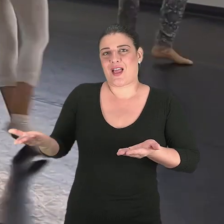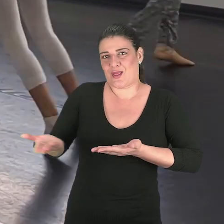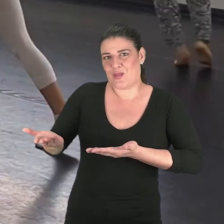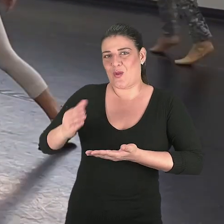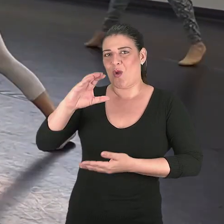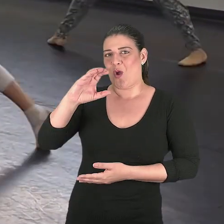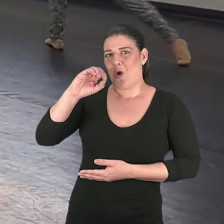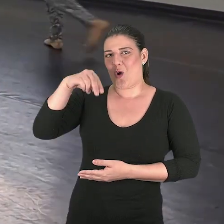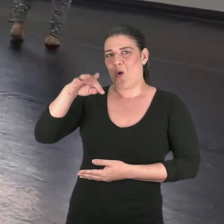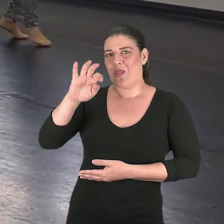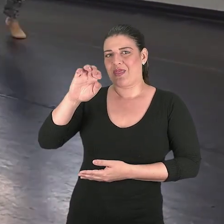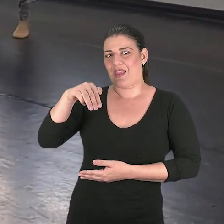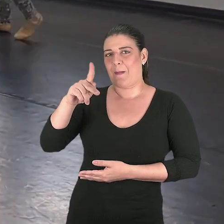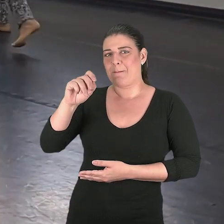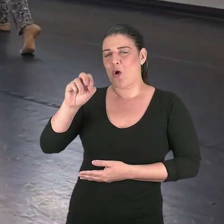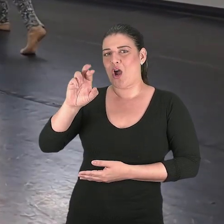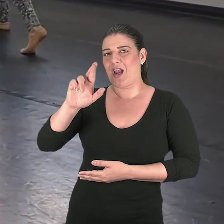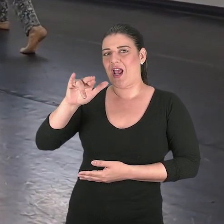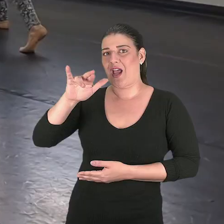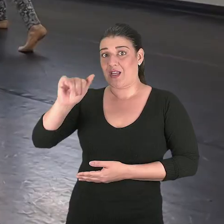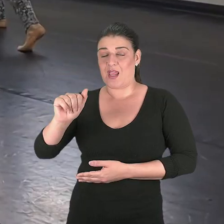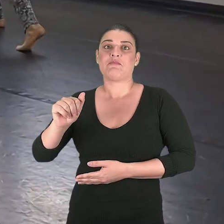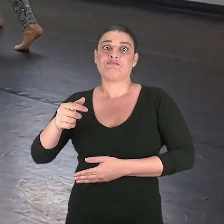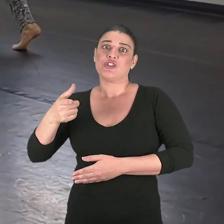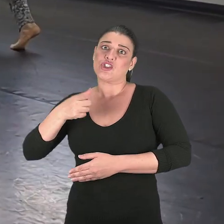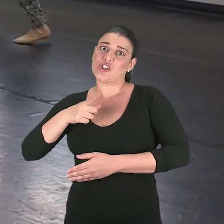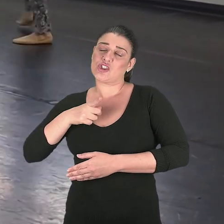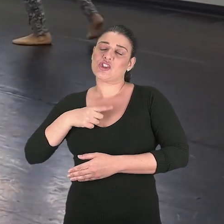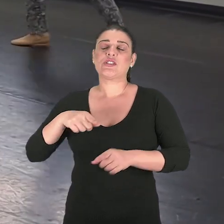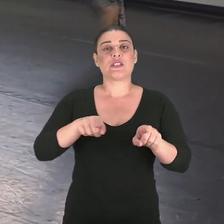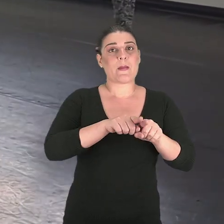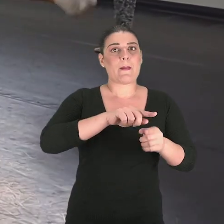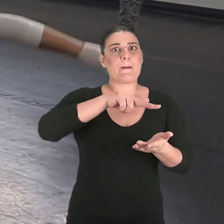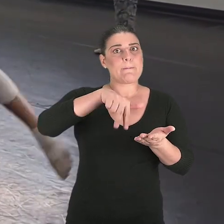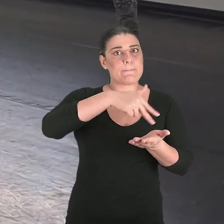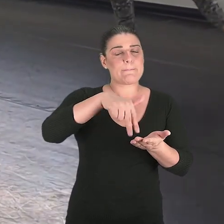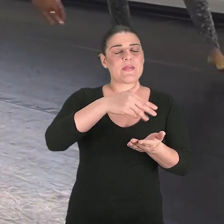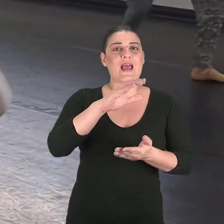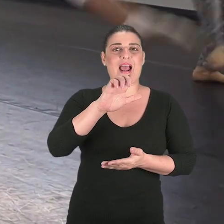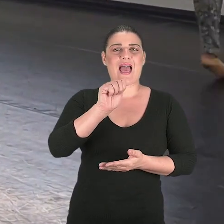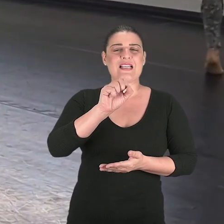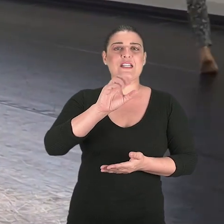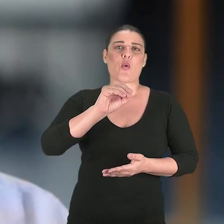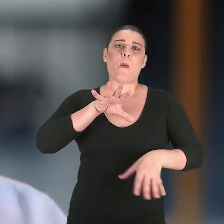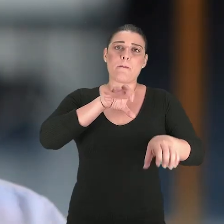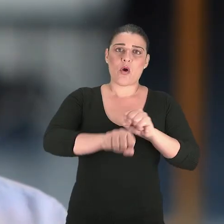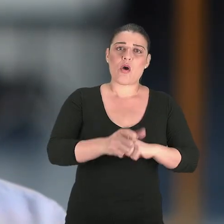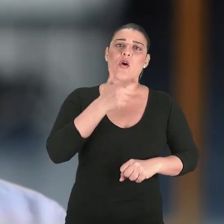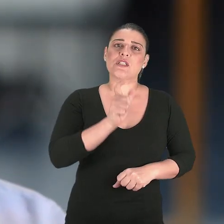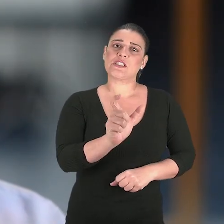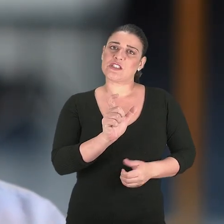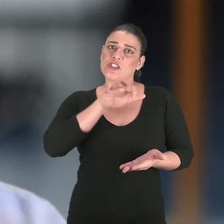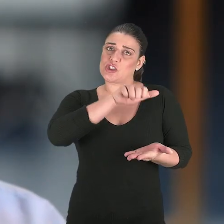eles trabalham balé clássico, que é a base para você se profissionalizar, tirar o registro profissional, mas a linha